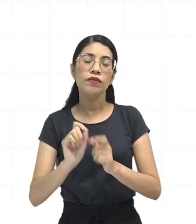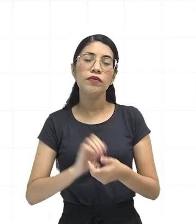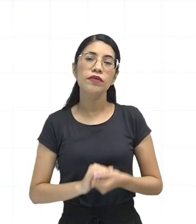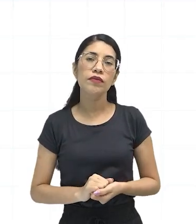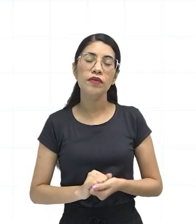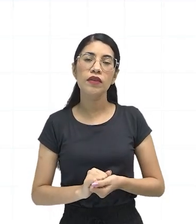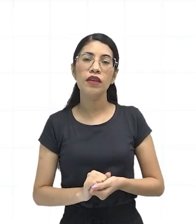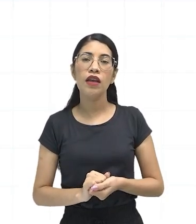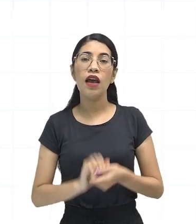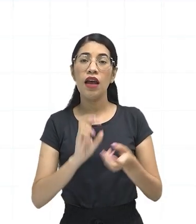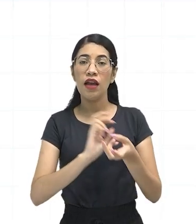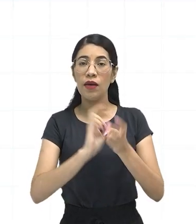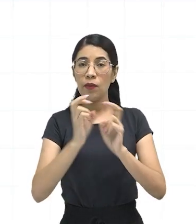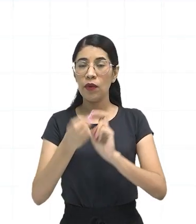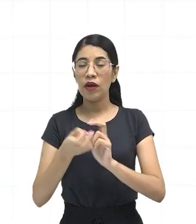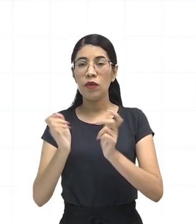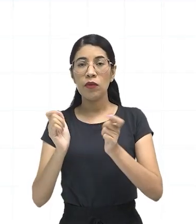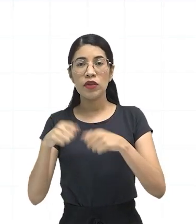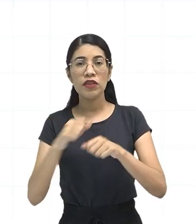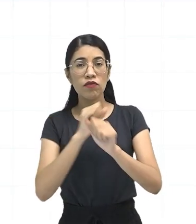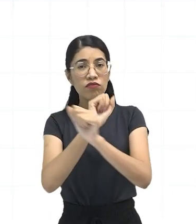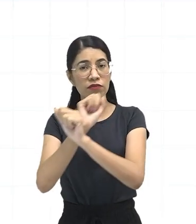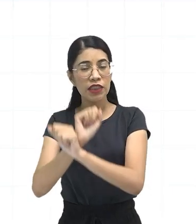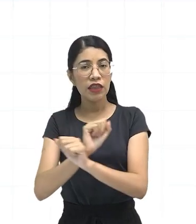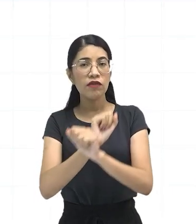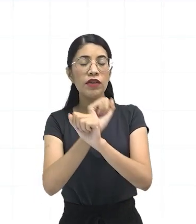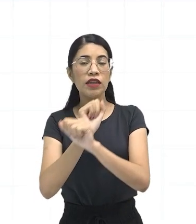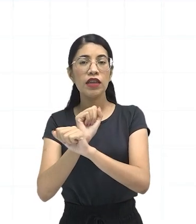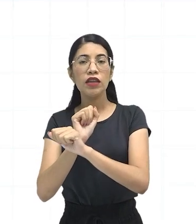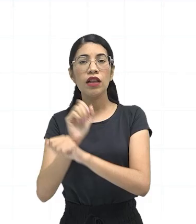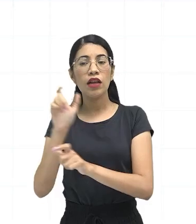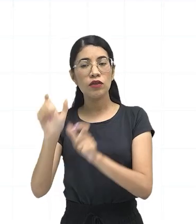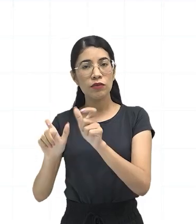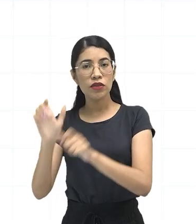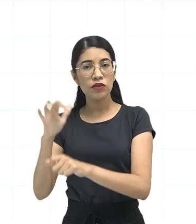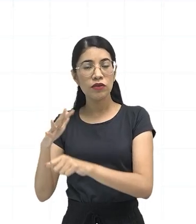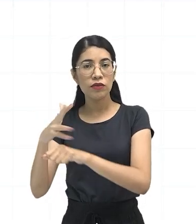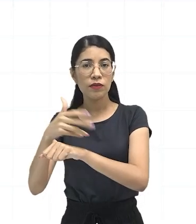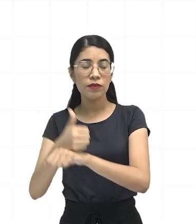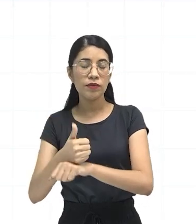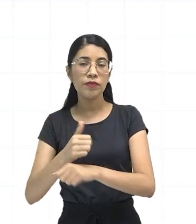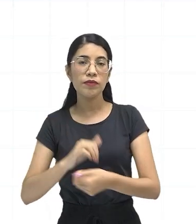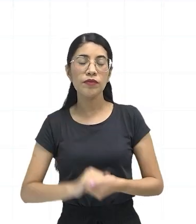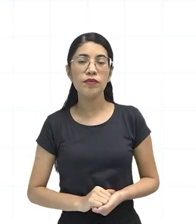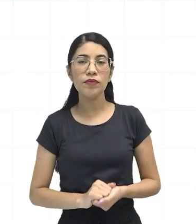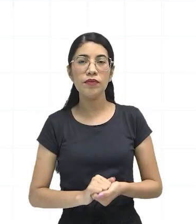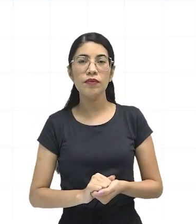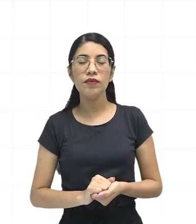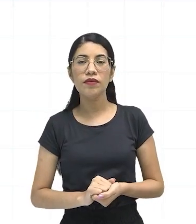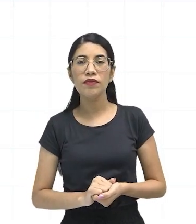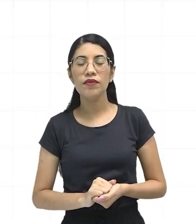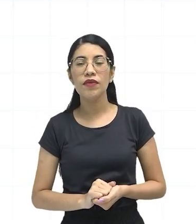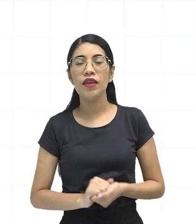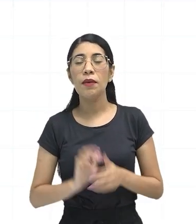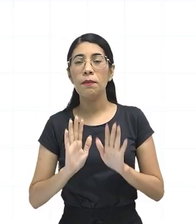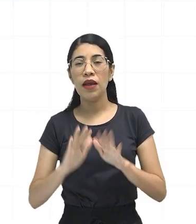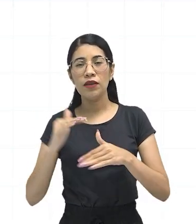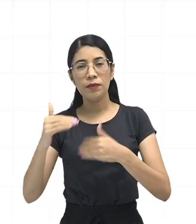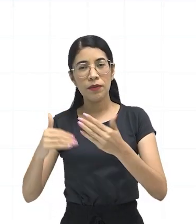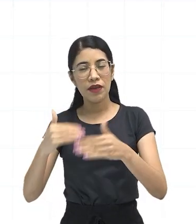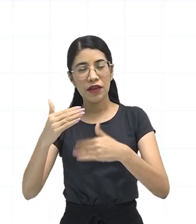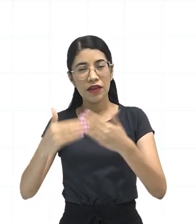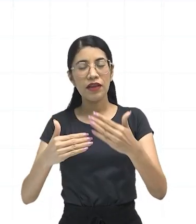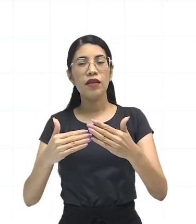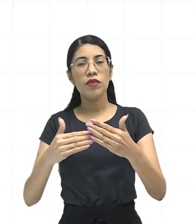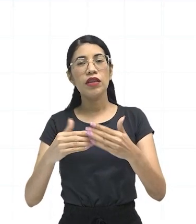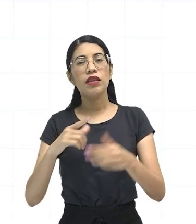a capoeira como uma forma de se defender dos seus colonizadores, certo? Só que com o passar do tempo, a capoeira